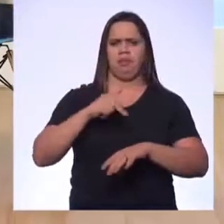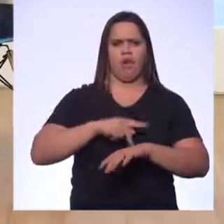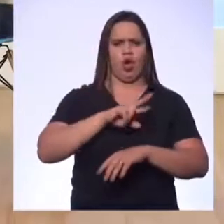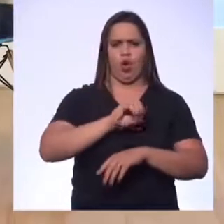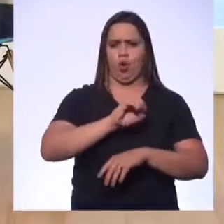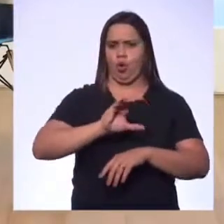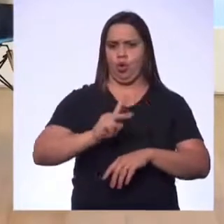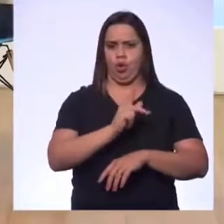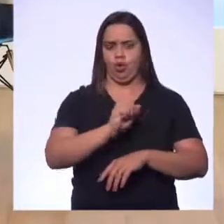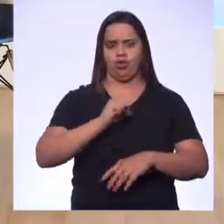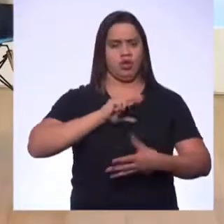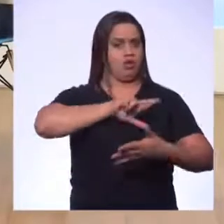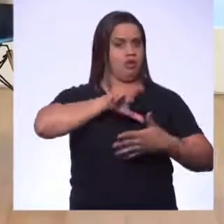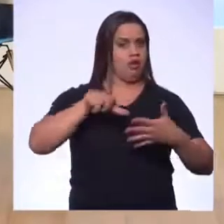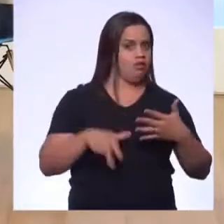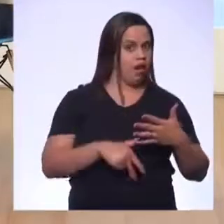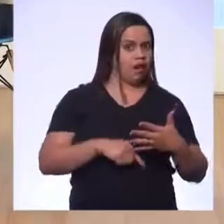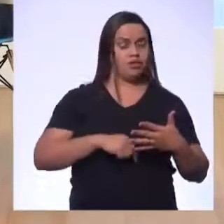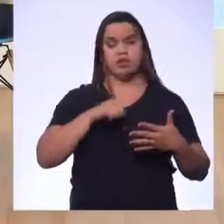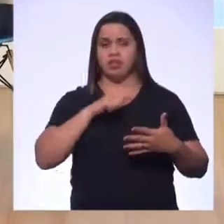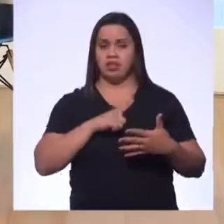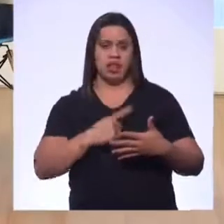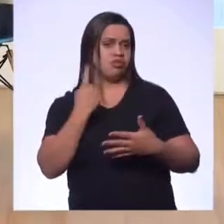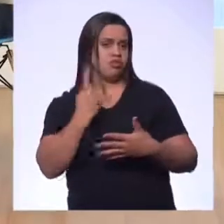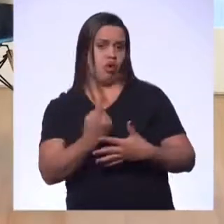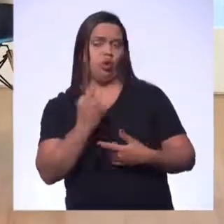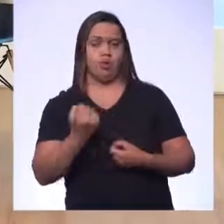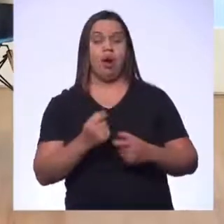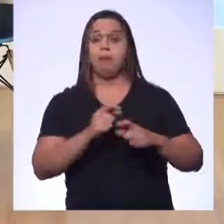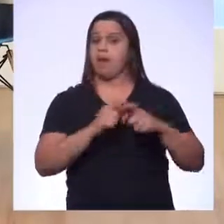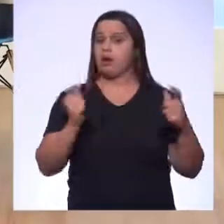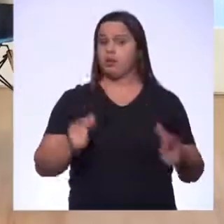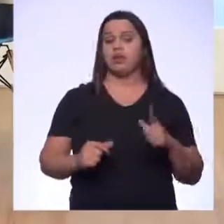rochas que têm um mineral. A maioria tem um